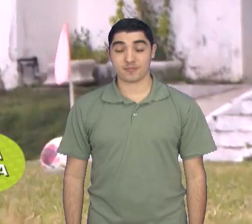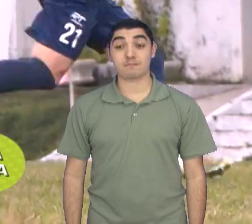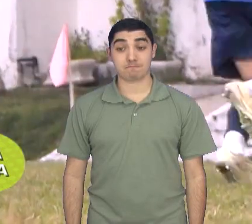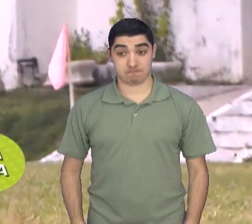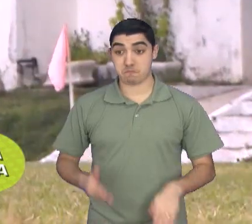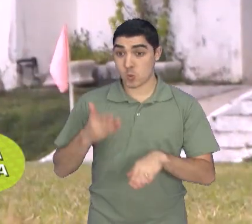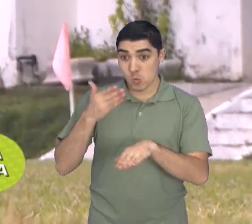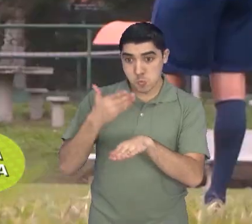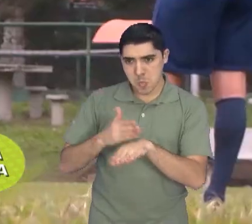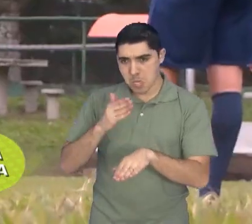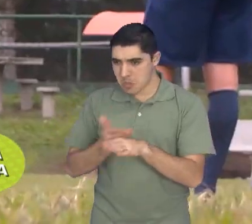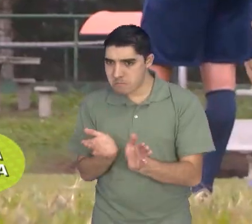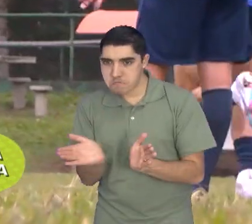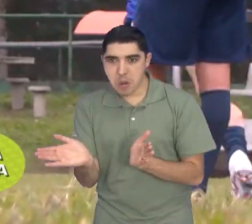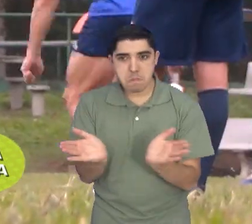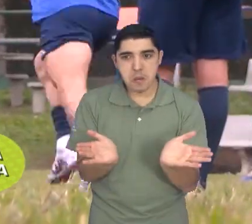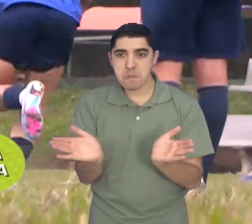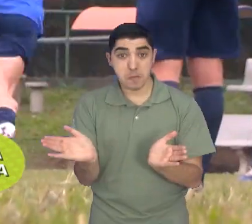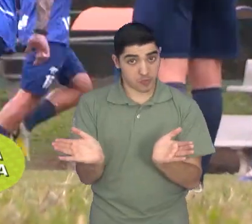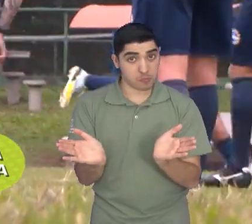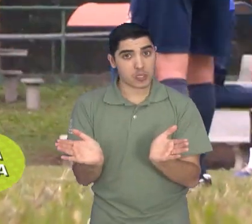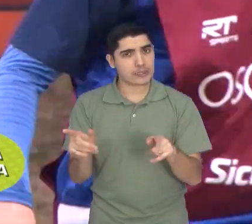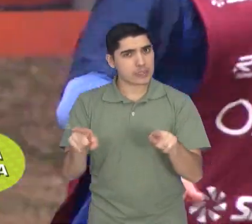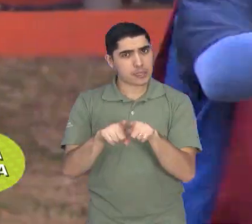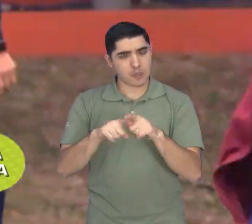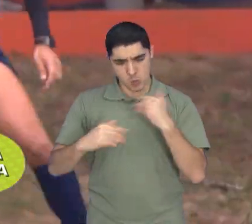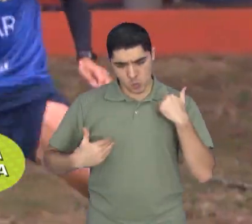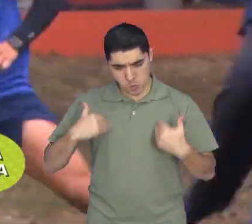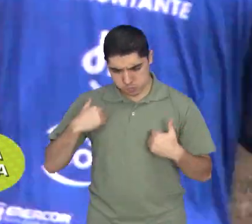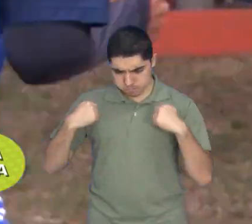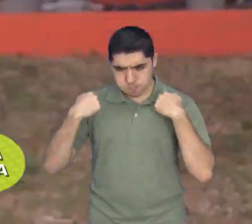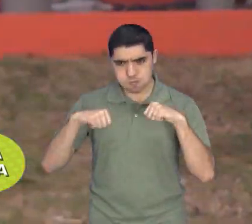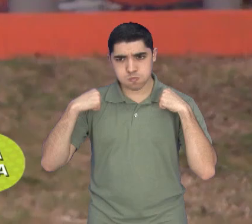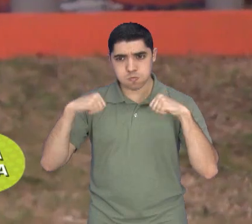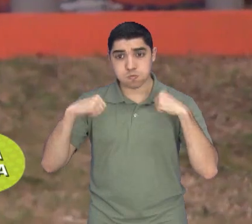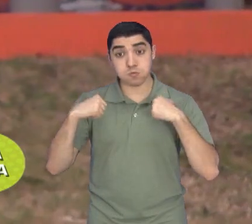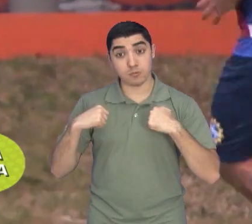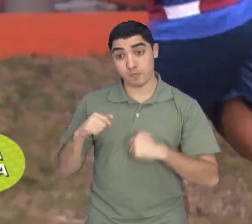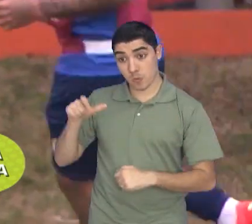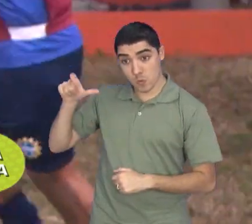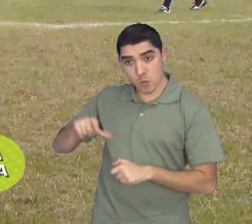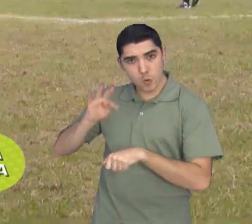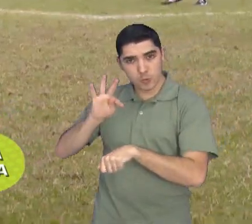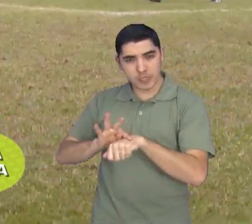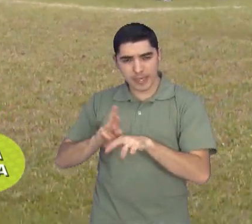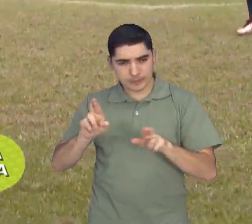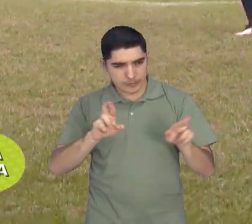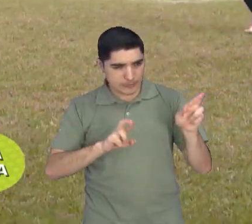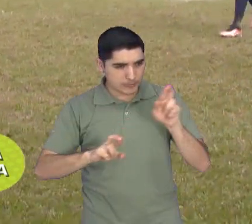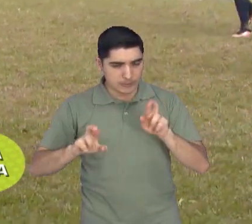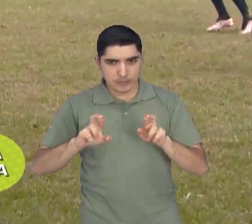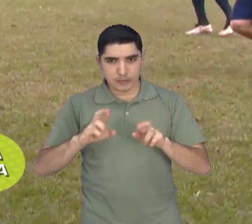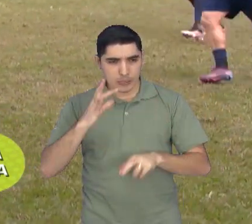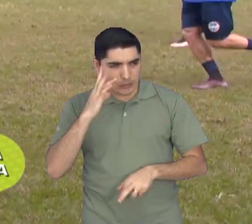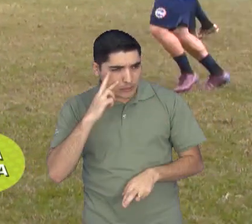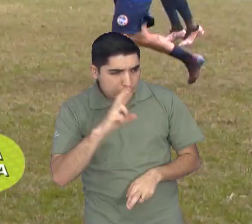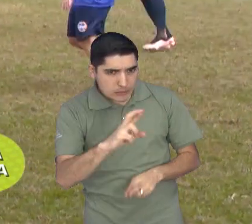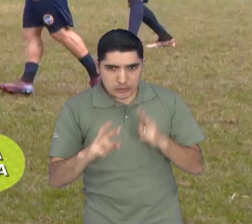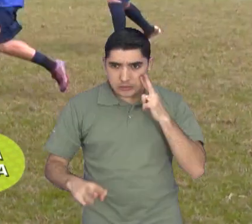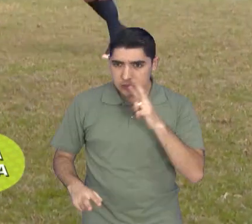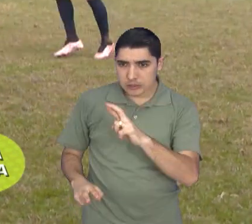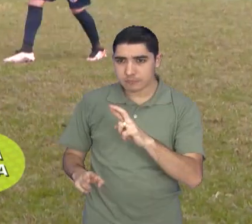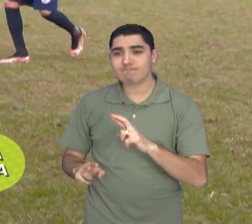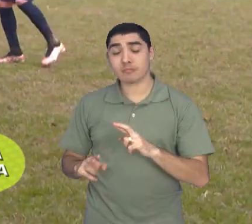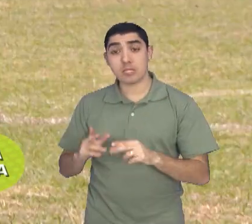Treino de dois toques, condicionamento físico. Sobre o olhar atento de Ricardo Costa, o São José se prepara para a